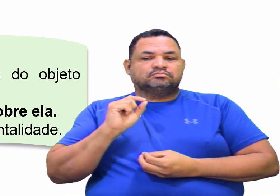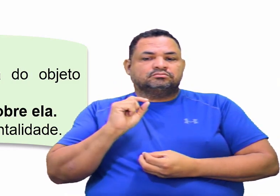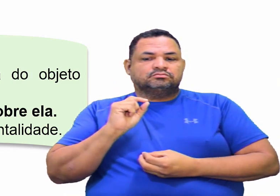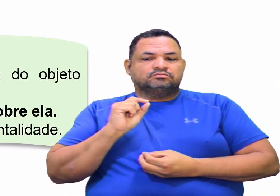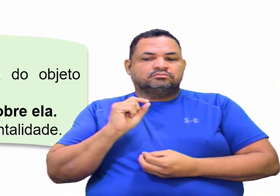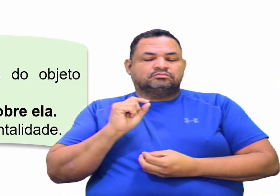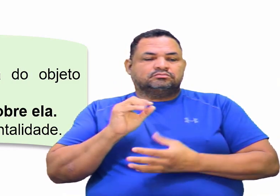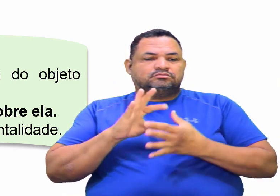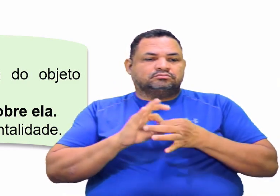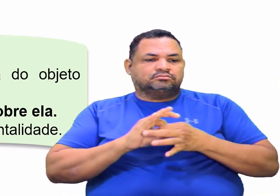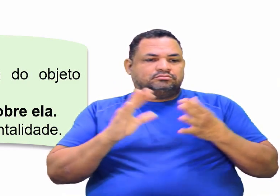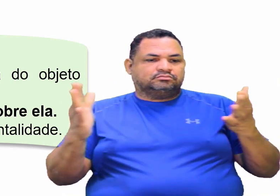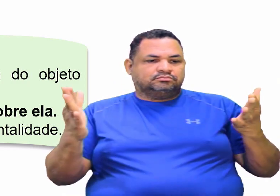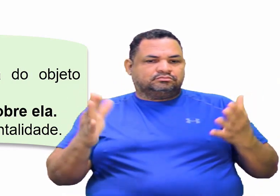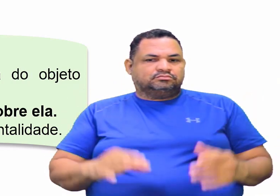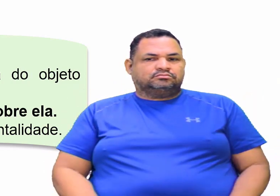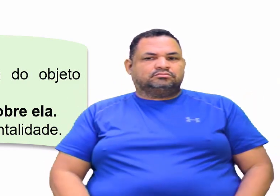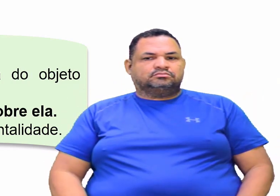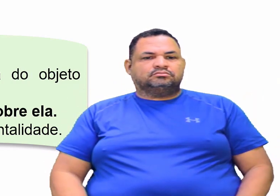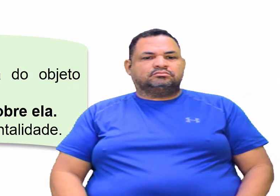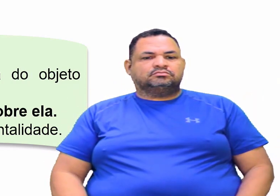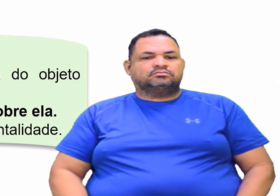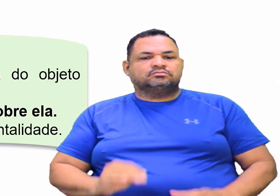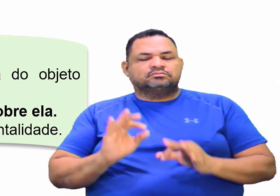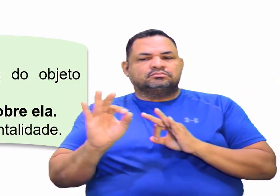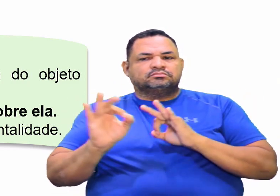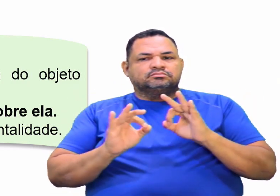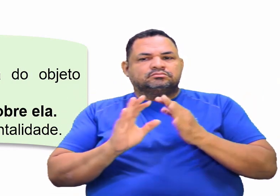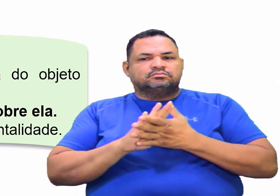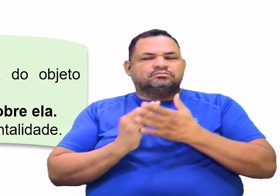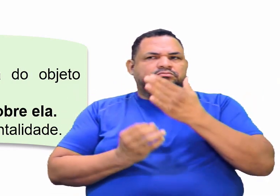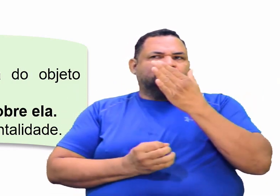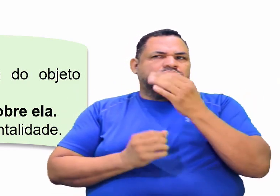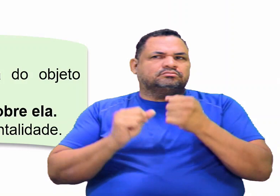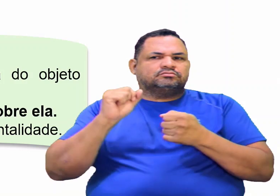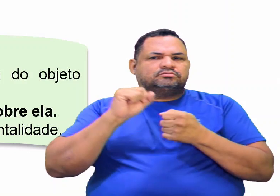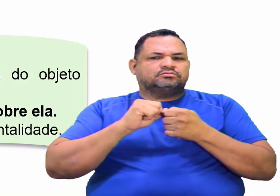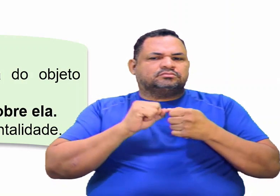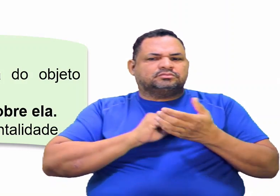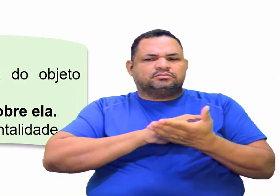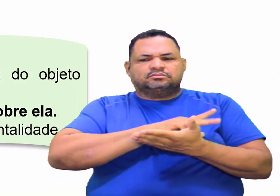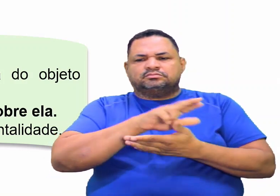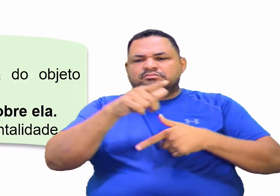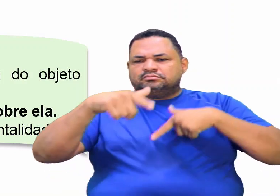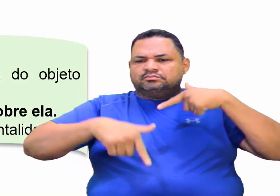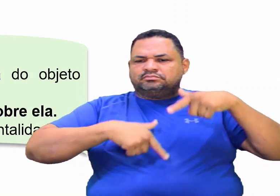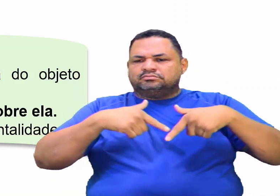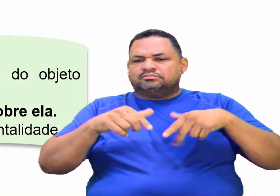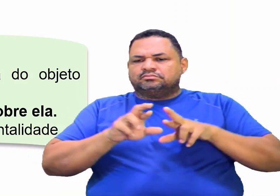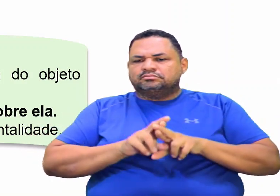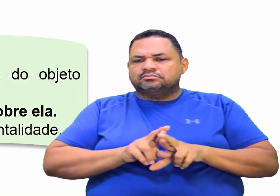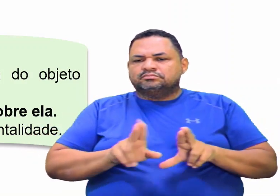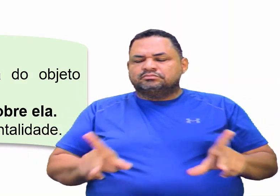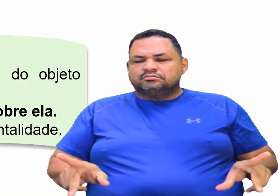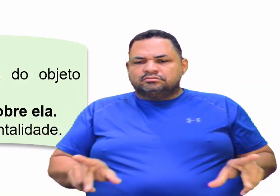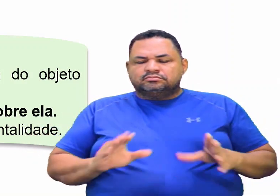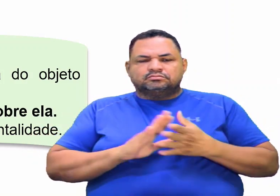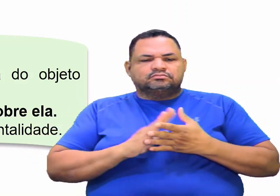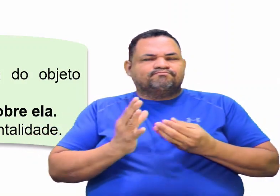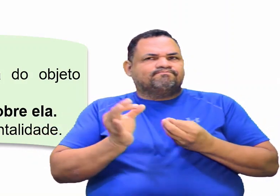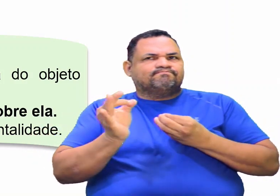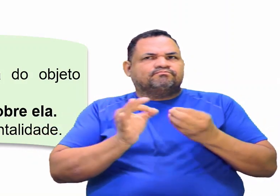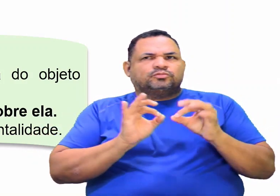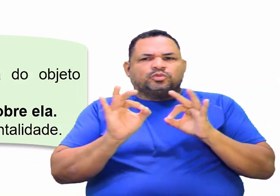essa tal liberdade, né? Criaram coisas muito diferenciadas, né? Criaram formas de